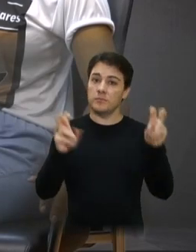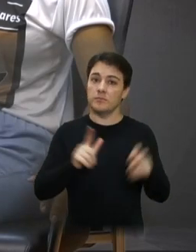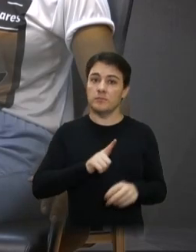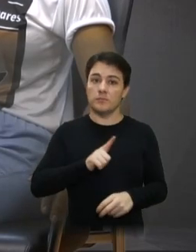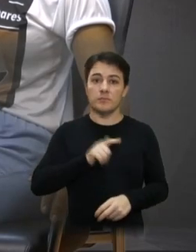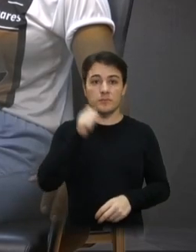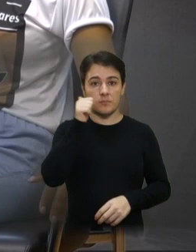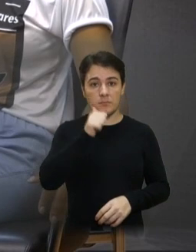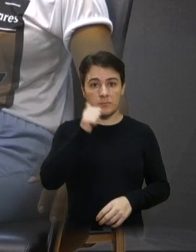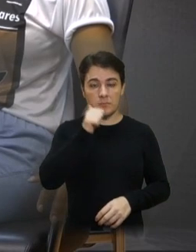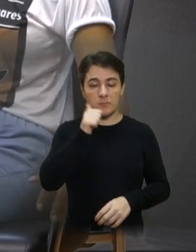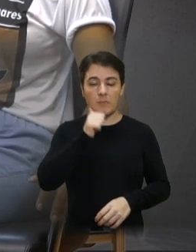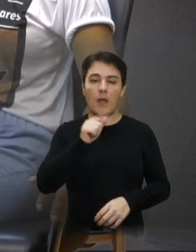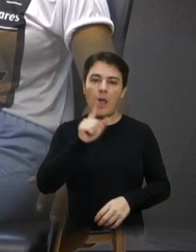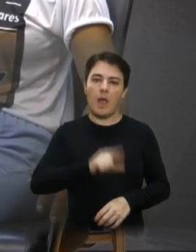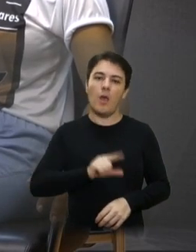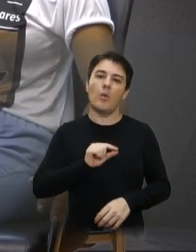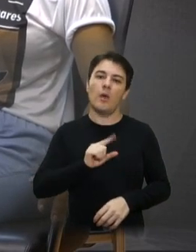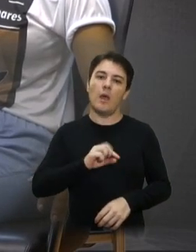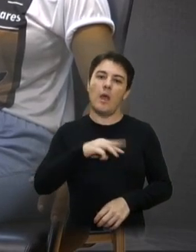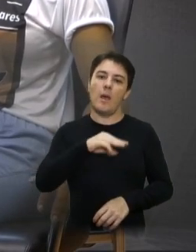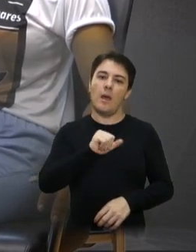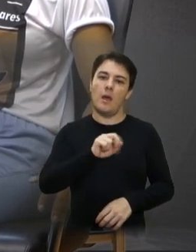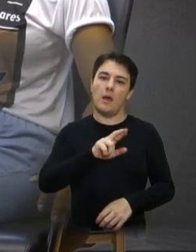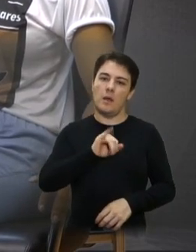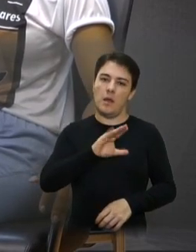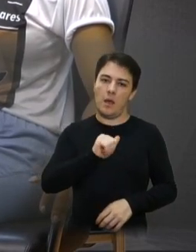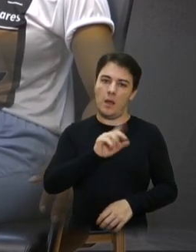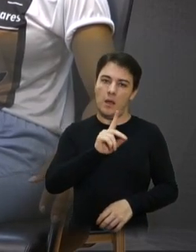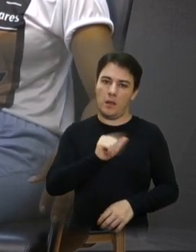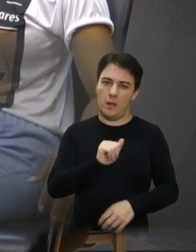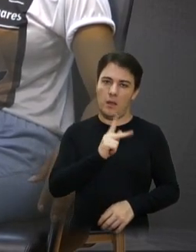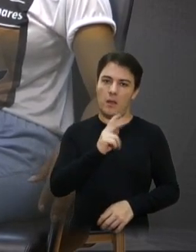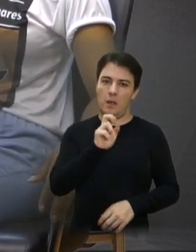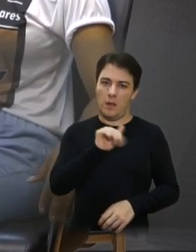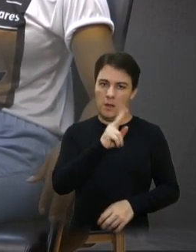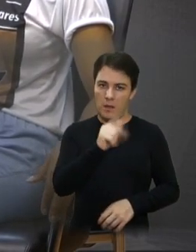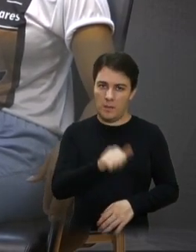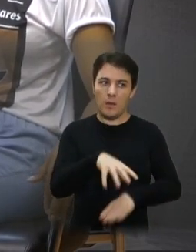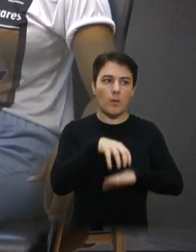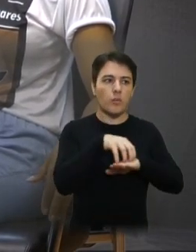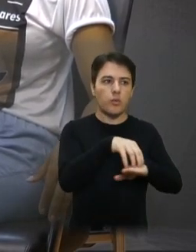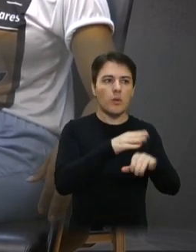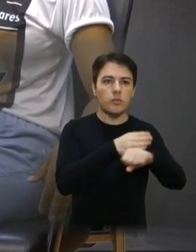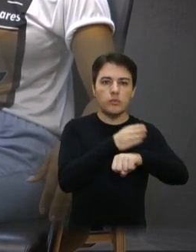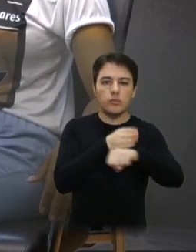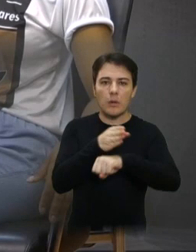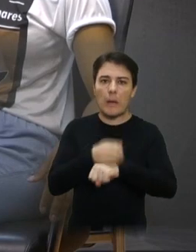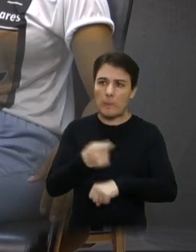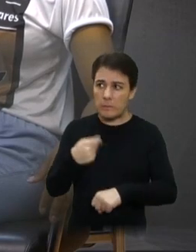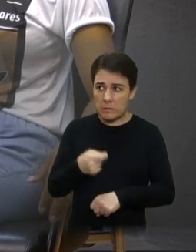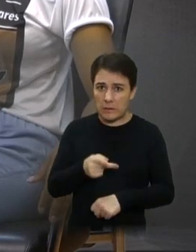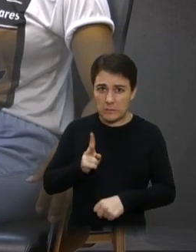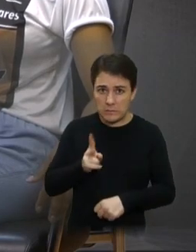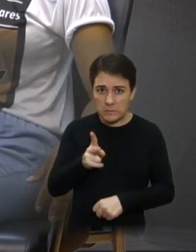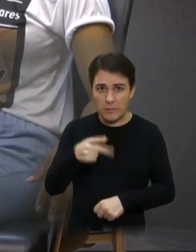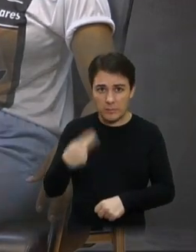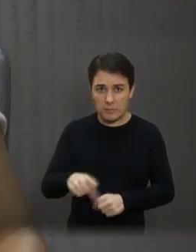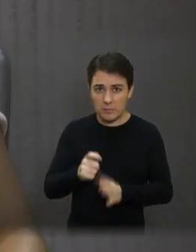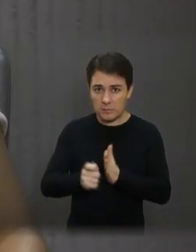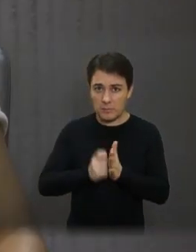da Patrulha Maria da Penha a uma previsão legal mas também precisa garantir a sua execução a sua existência no